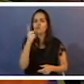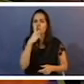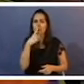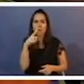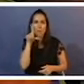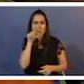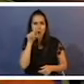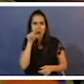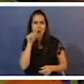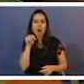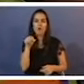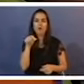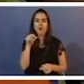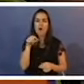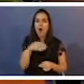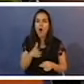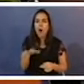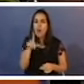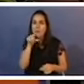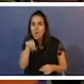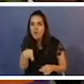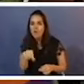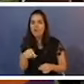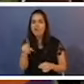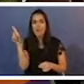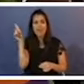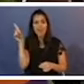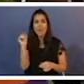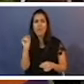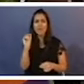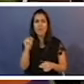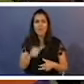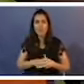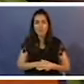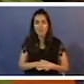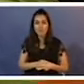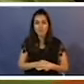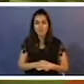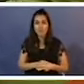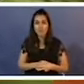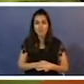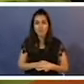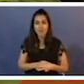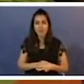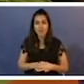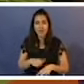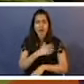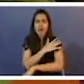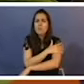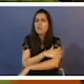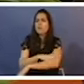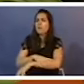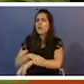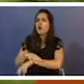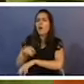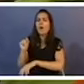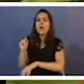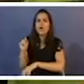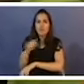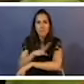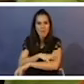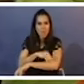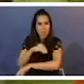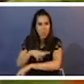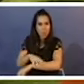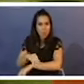Kamura martim-pescador-grande to you and os animais aqui o revestimento da pele desde que é